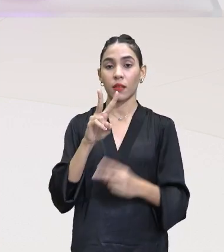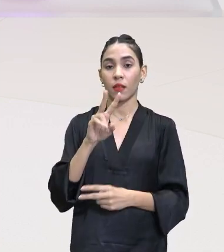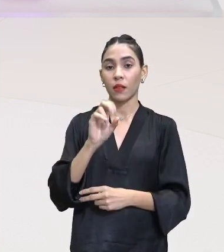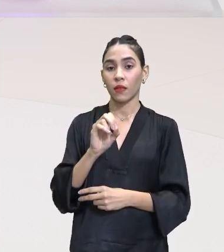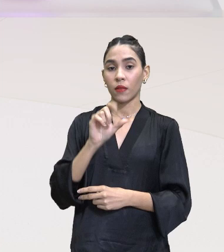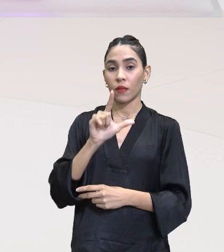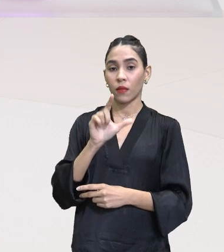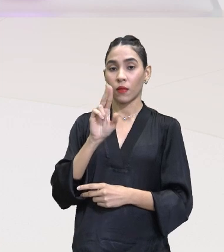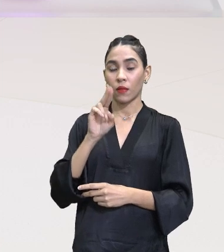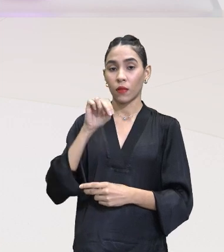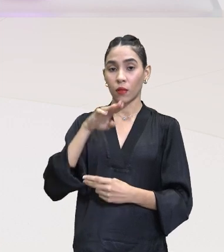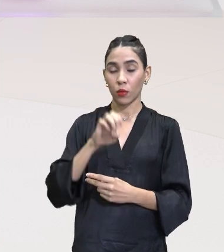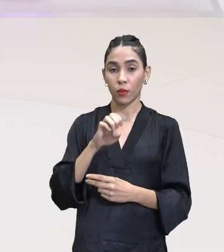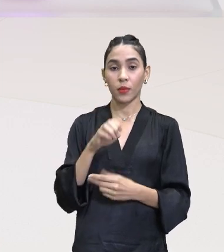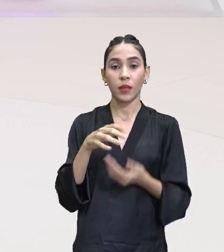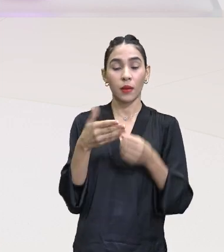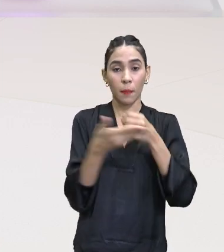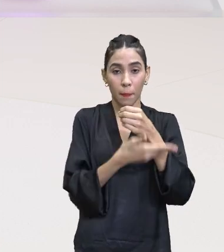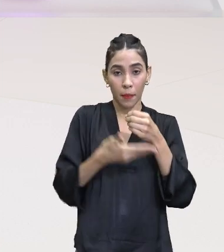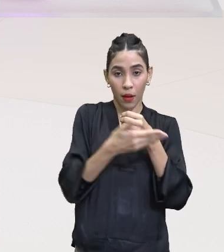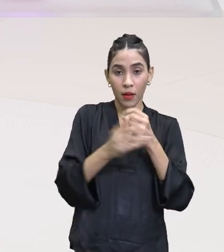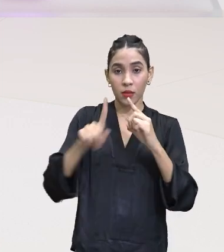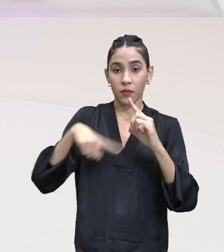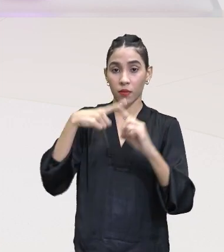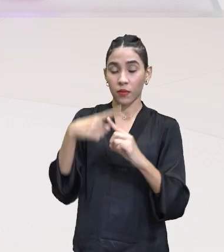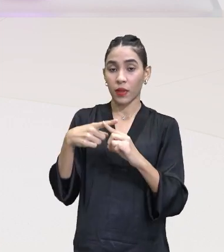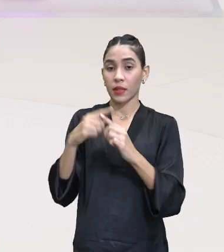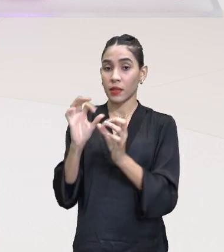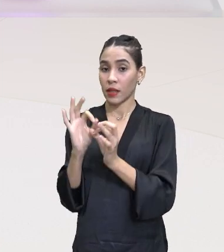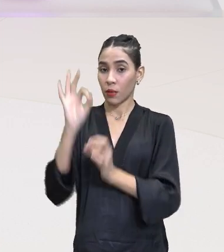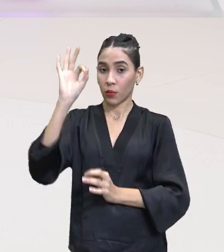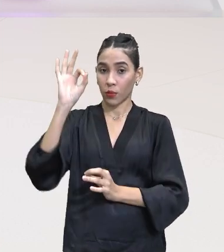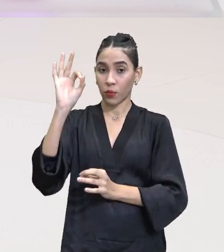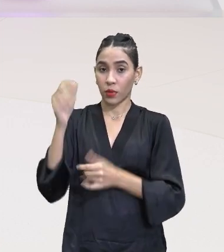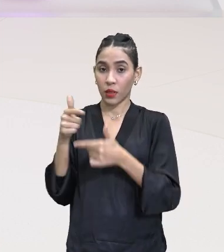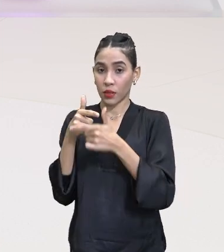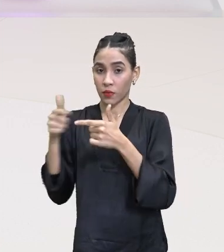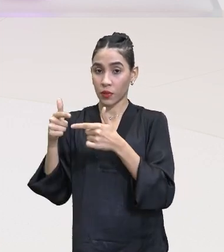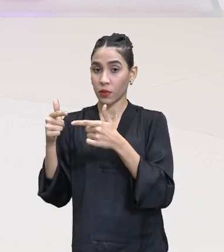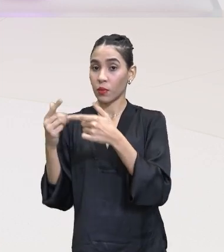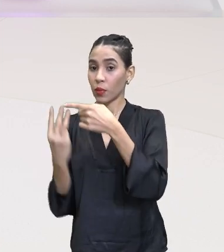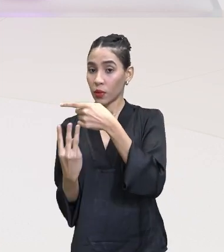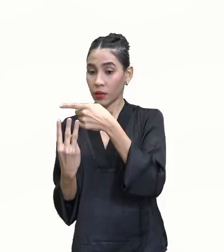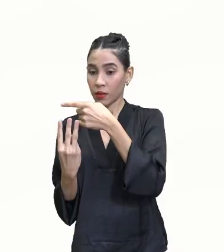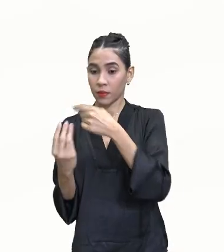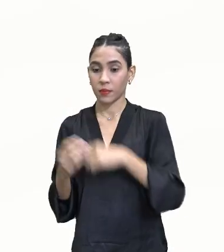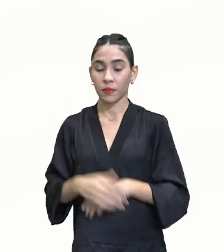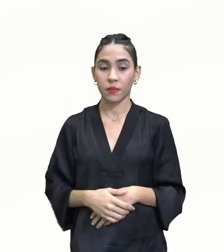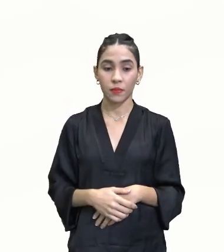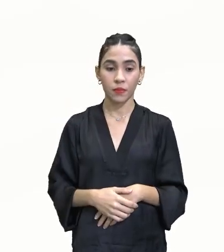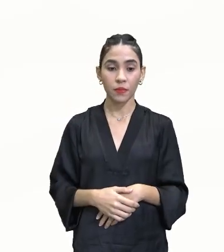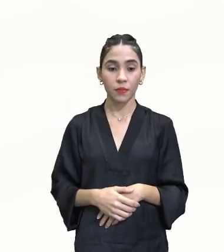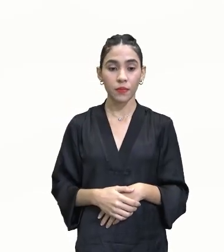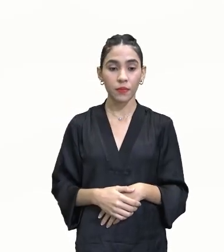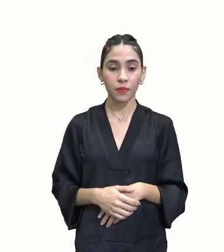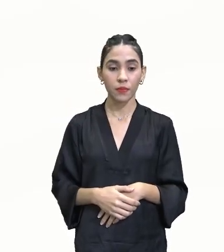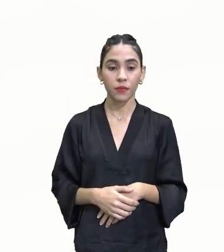base vezes a altura dividido por 3, tá certo? Vamos continuar então na nossa